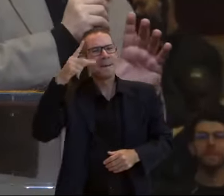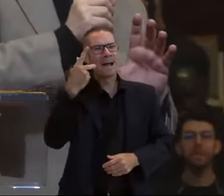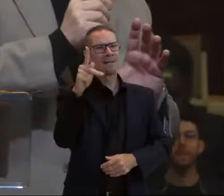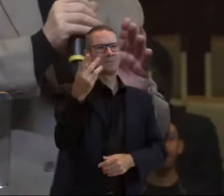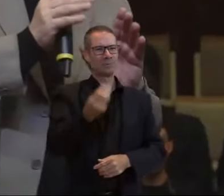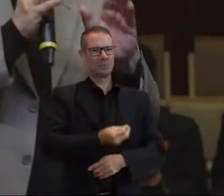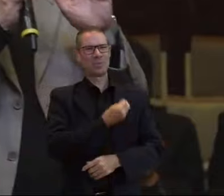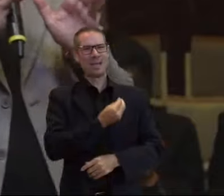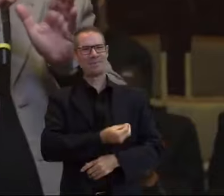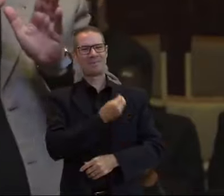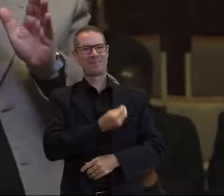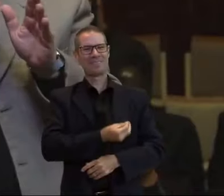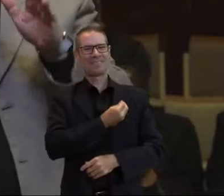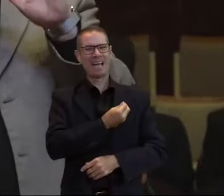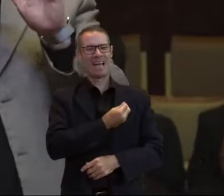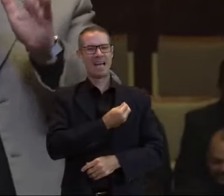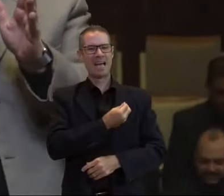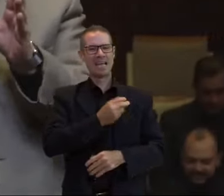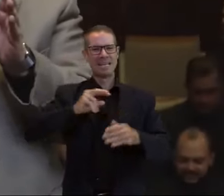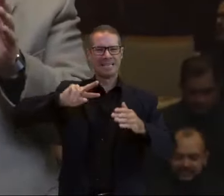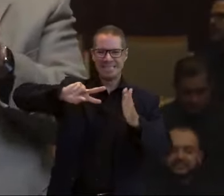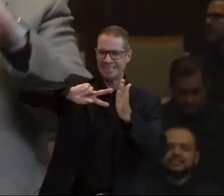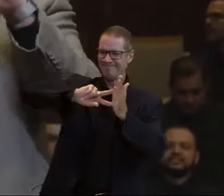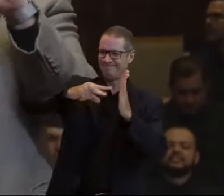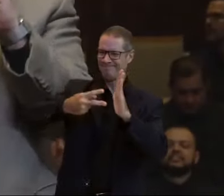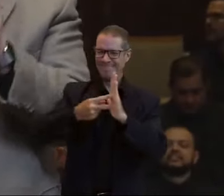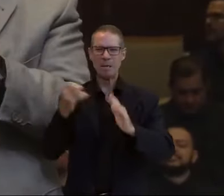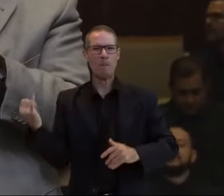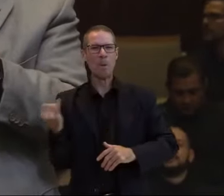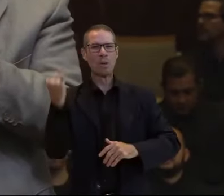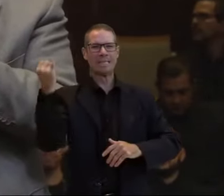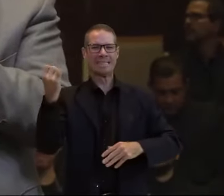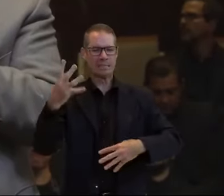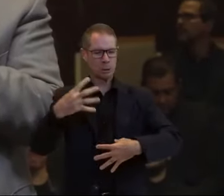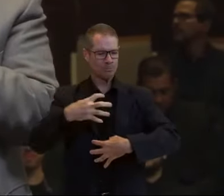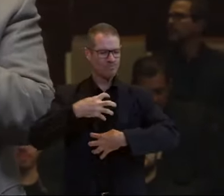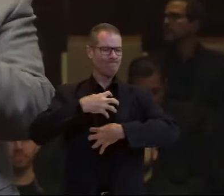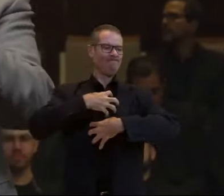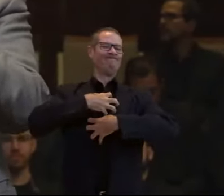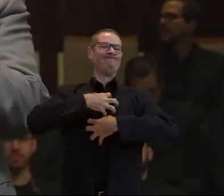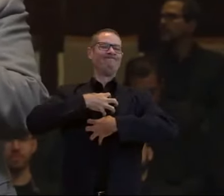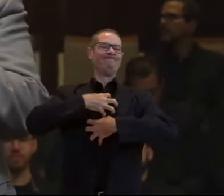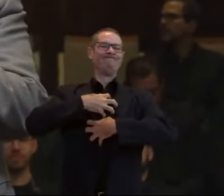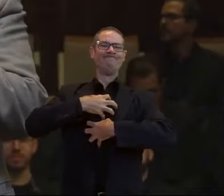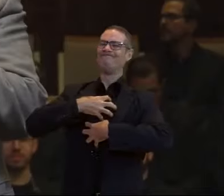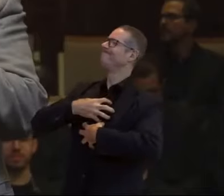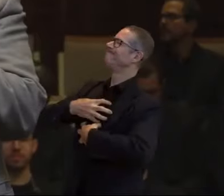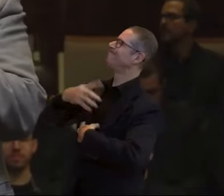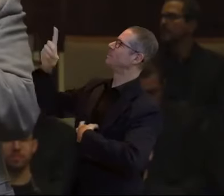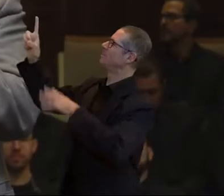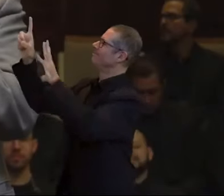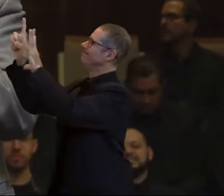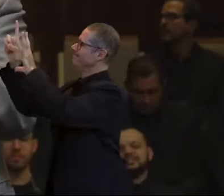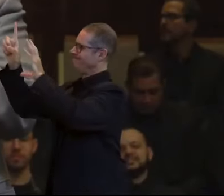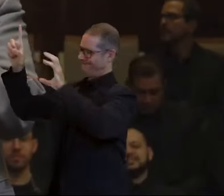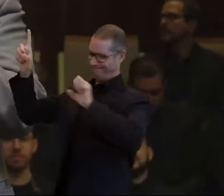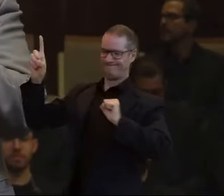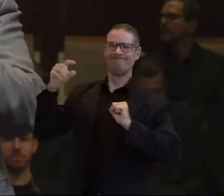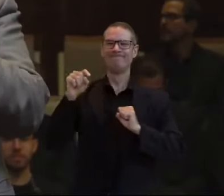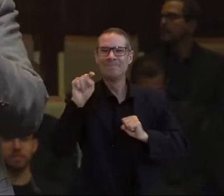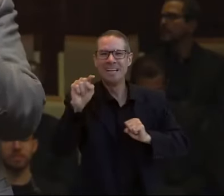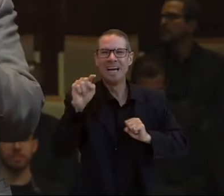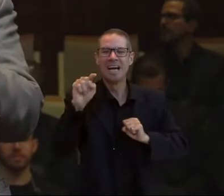vida um ato significativo, marcante, do amor de Deus por você?